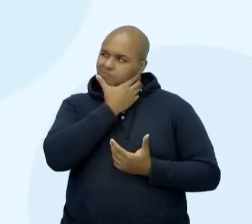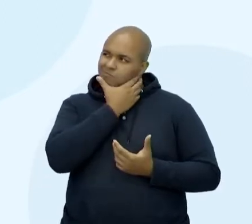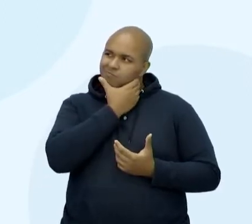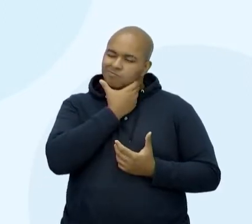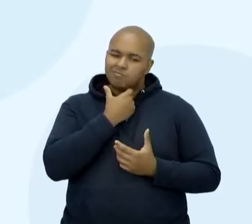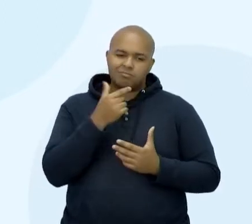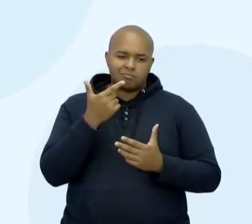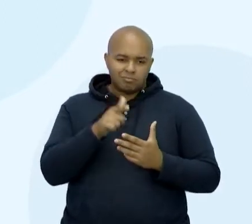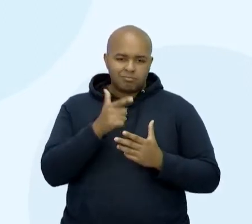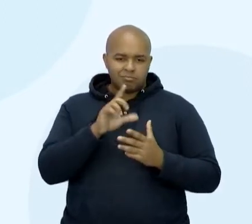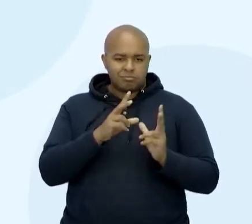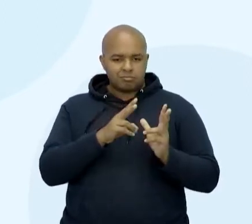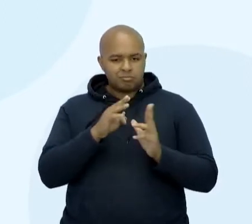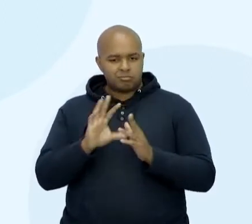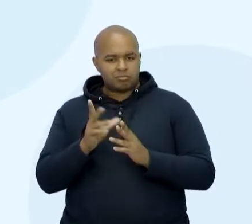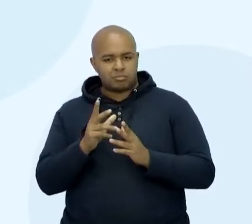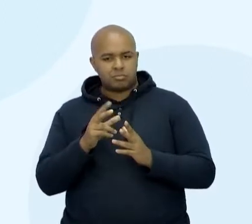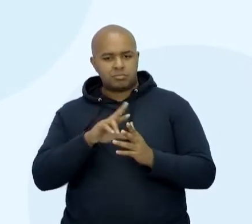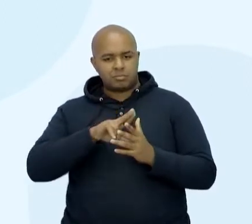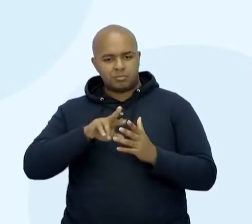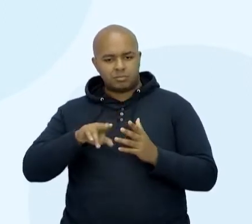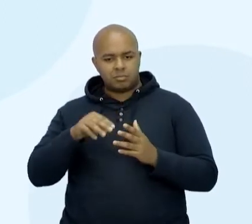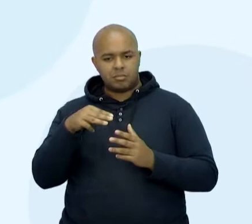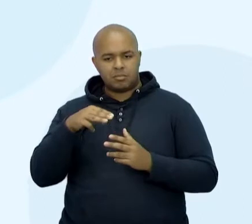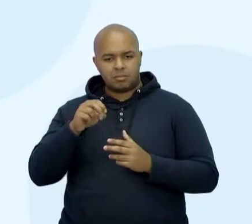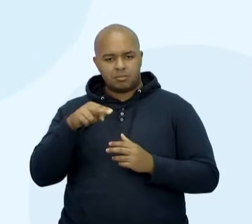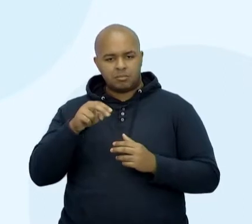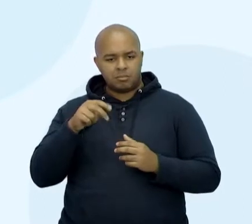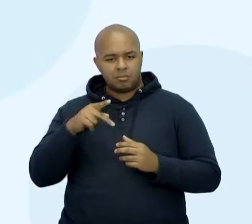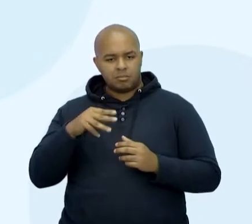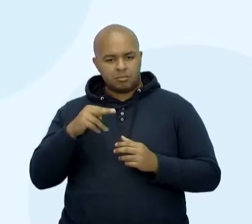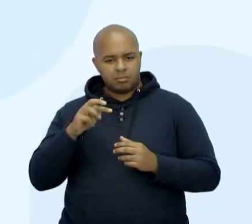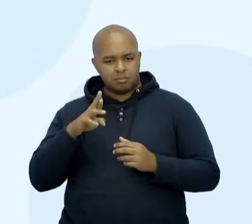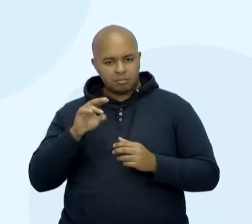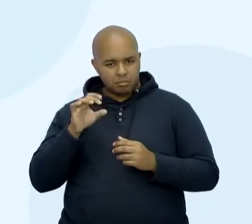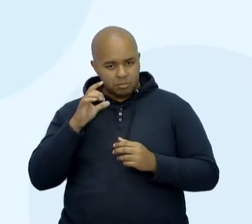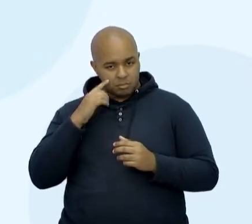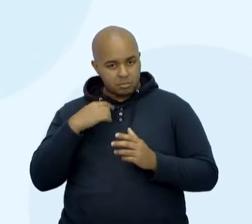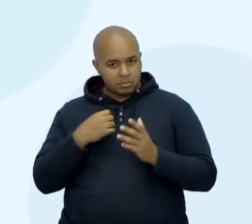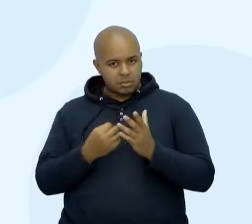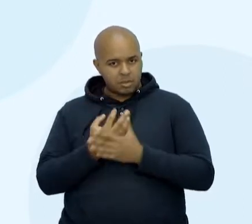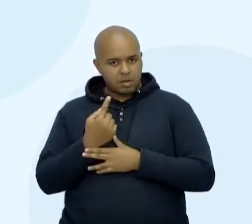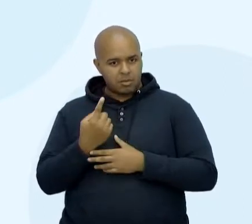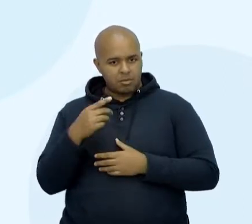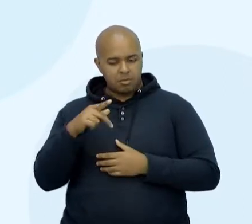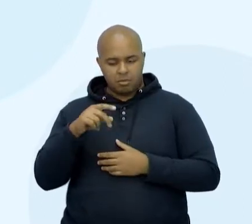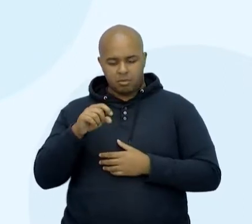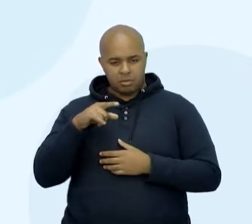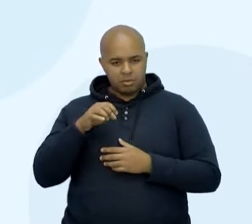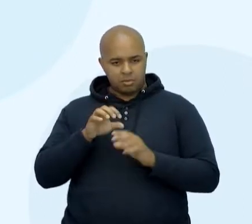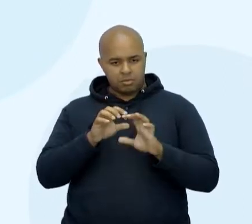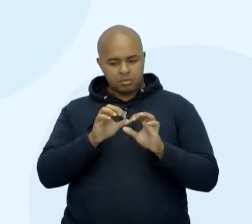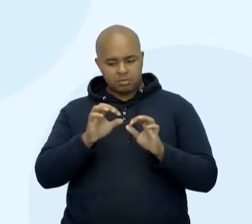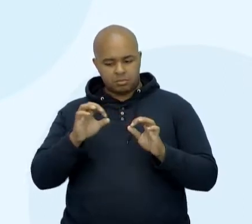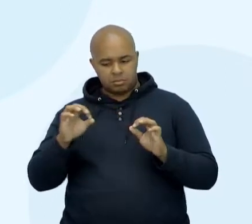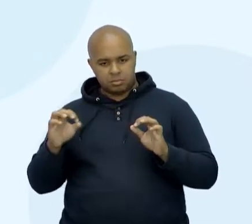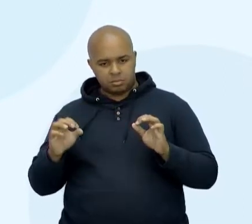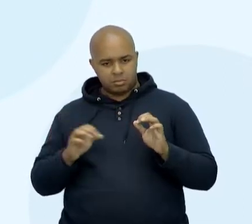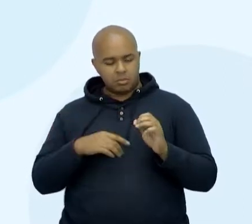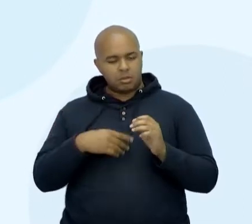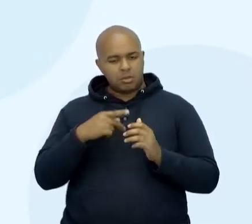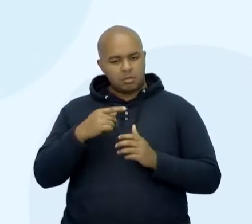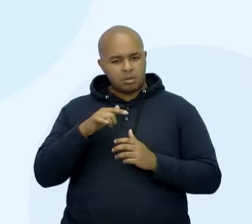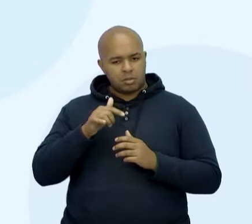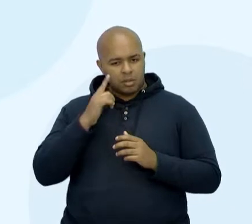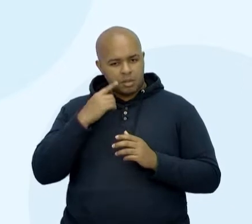se repetir aí, né? Então, vários monômeros vão formar um polímero, tá? Então, o polímero